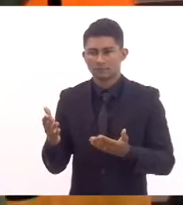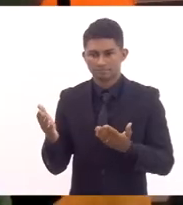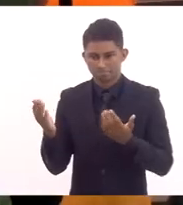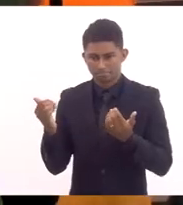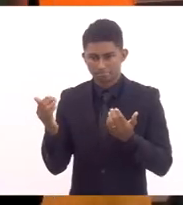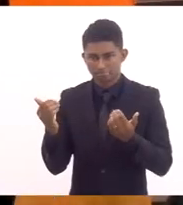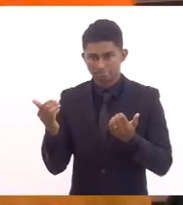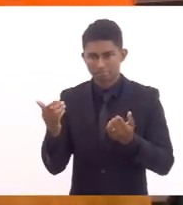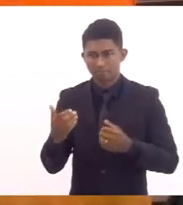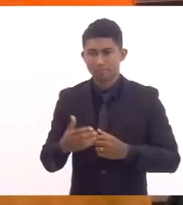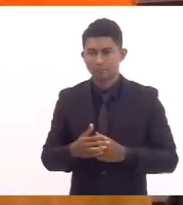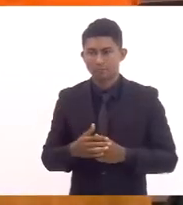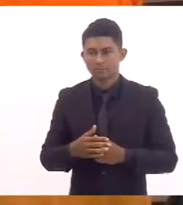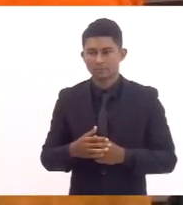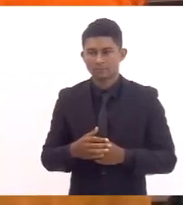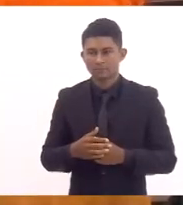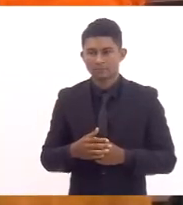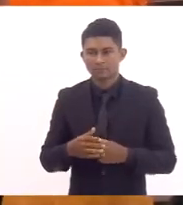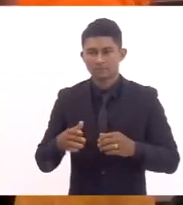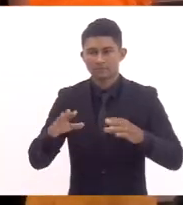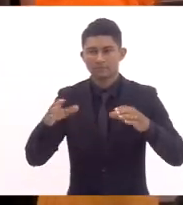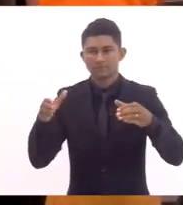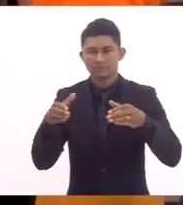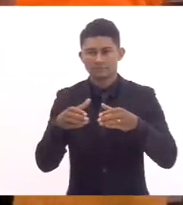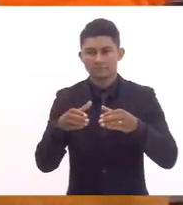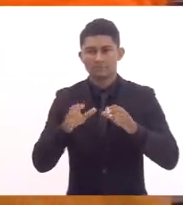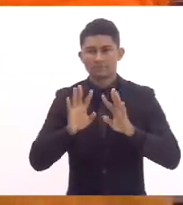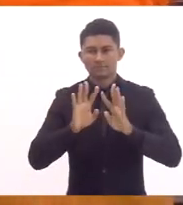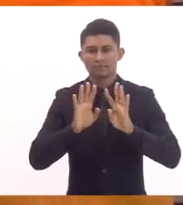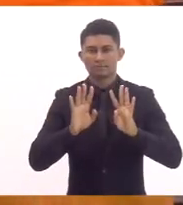por nida com a tua equipe e